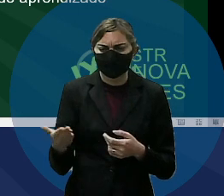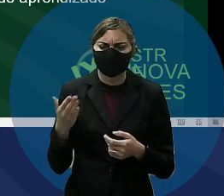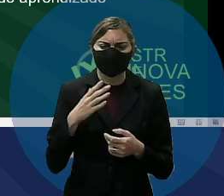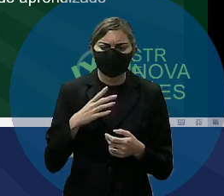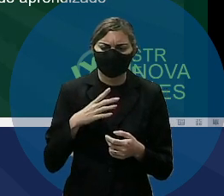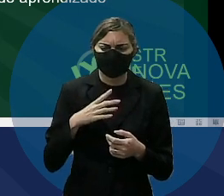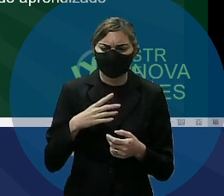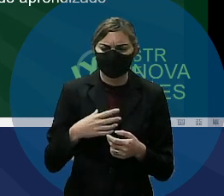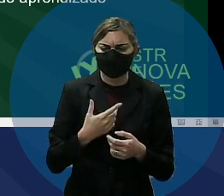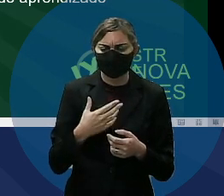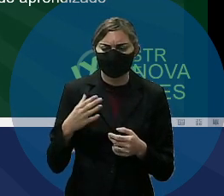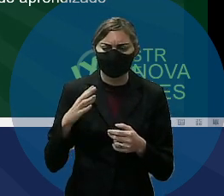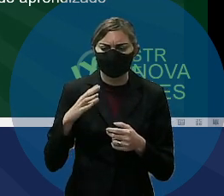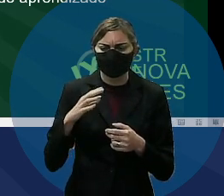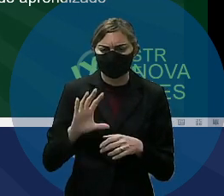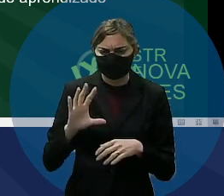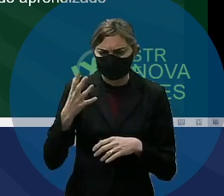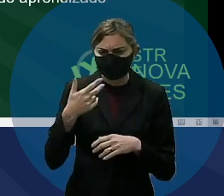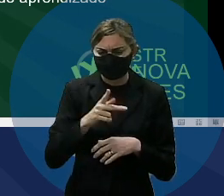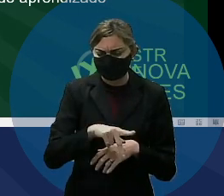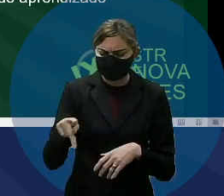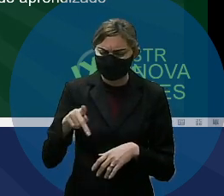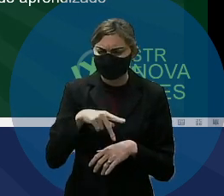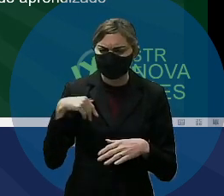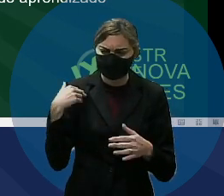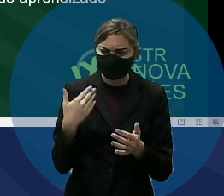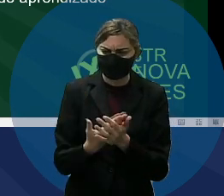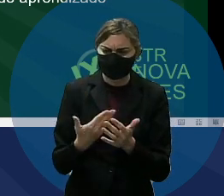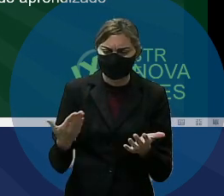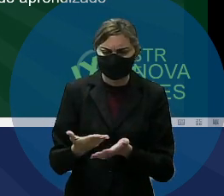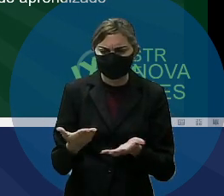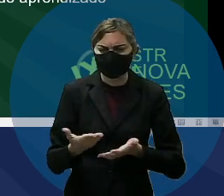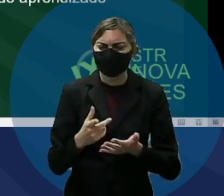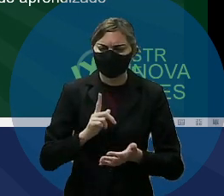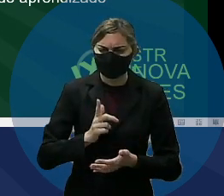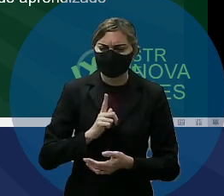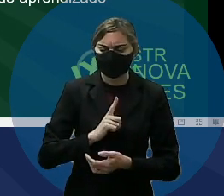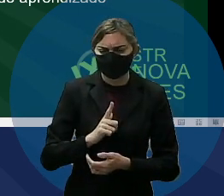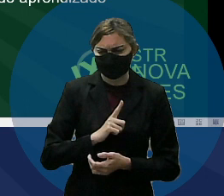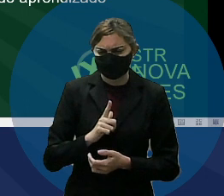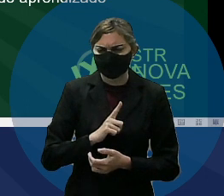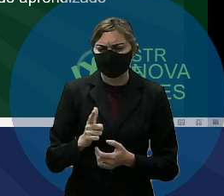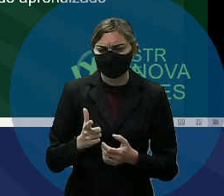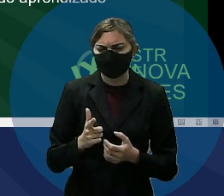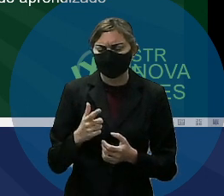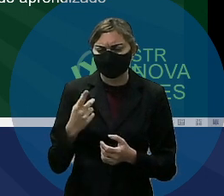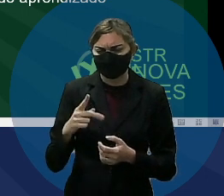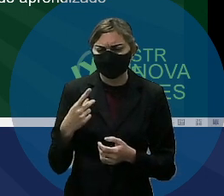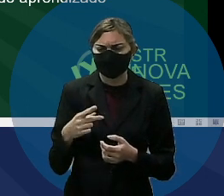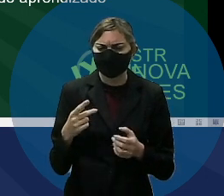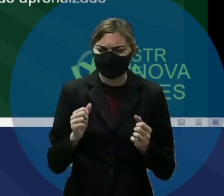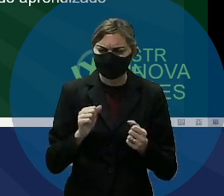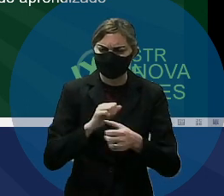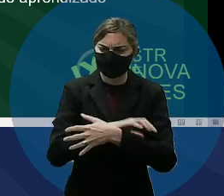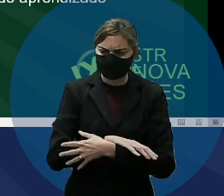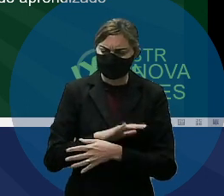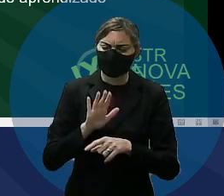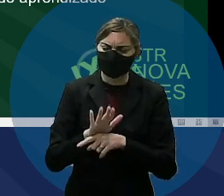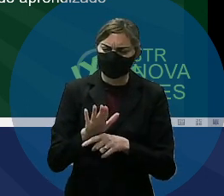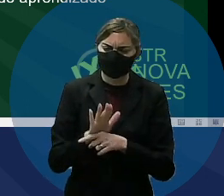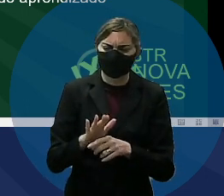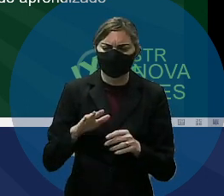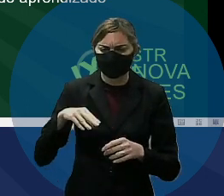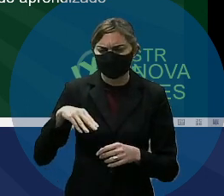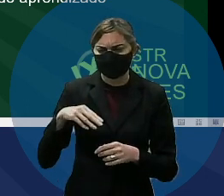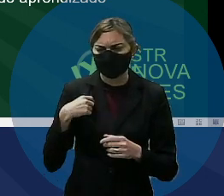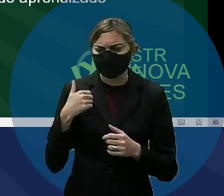vitimado pelo Covid. Um professor até então que já tinha ele como companheiro de trabalho na escola há mais de 15